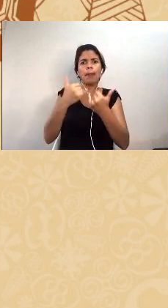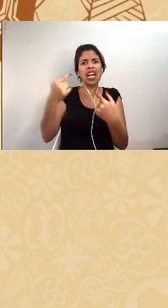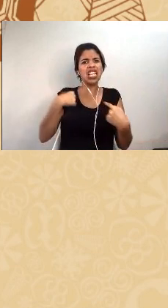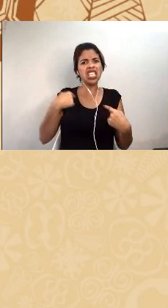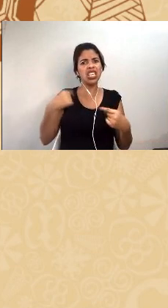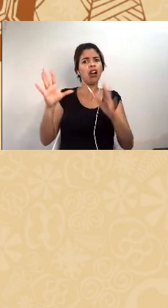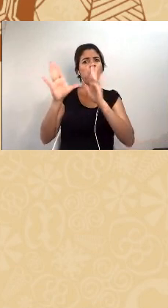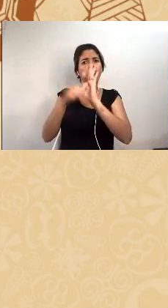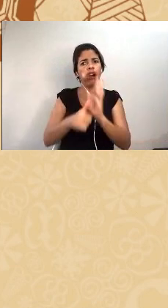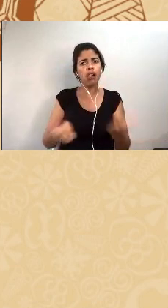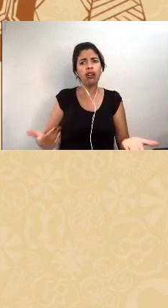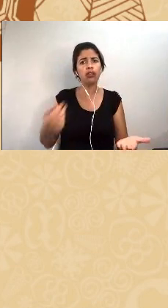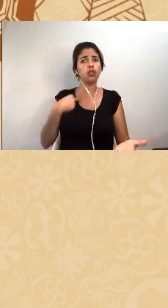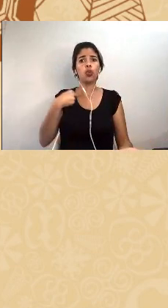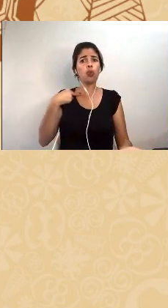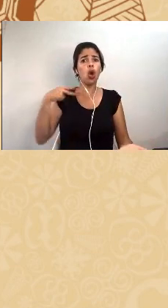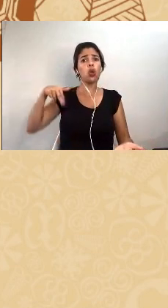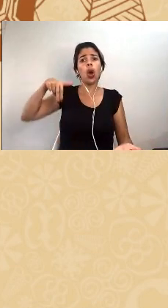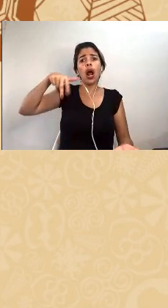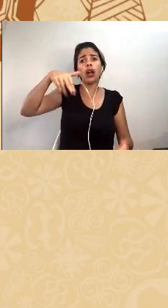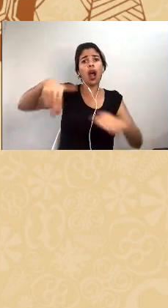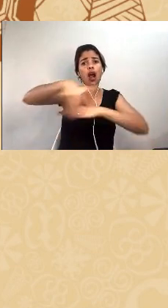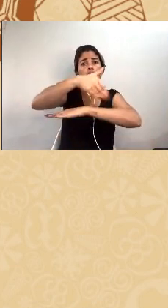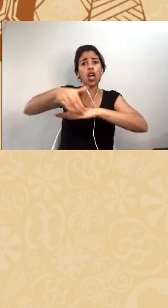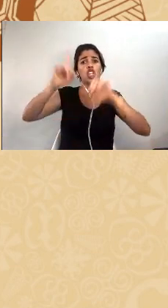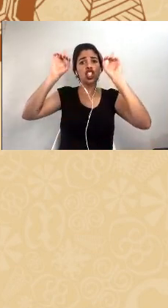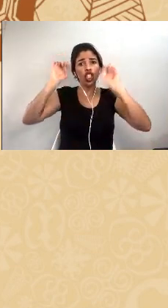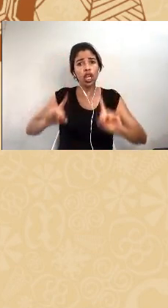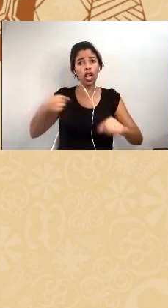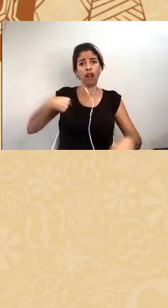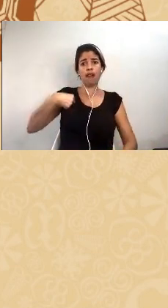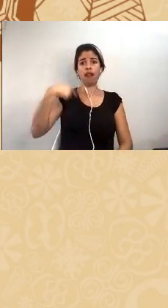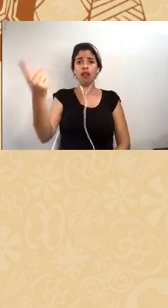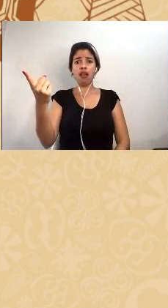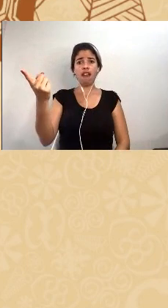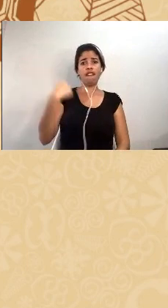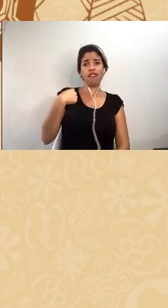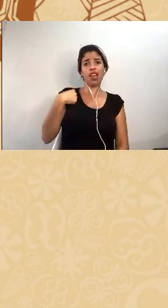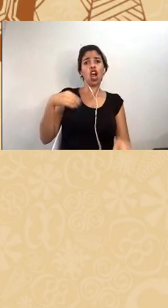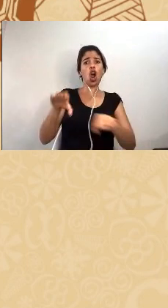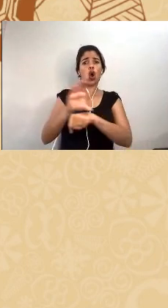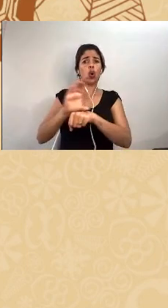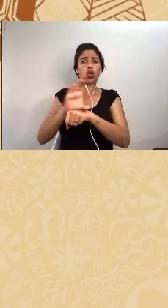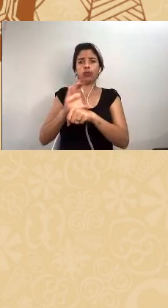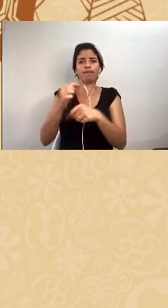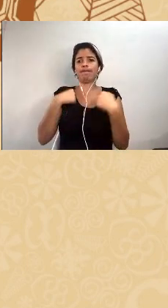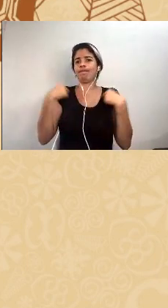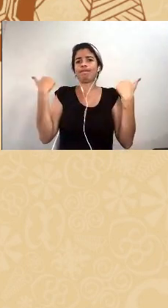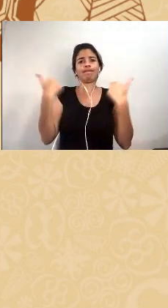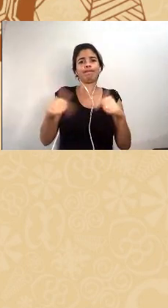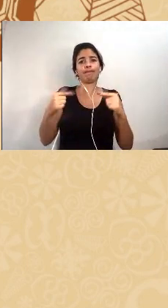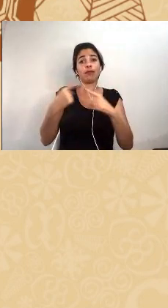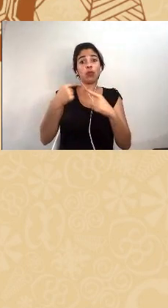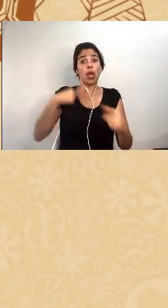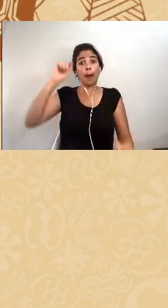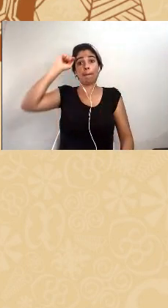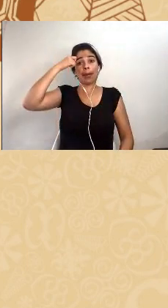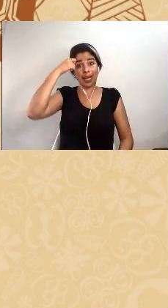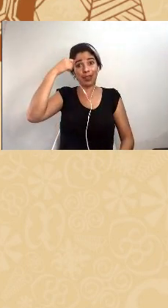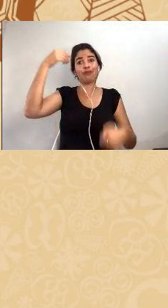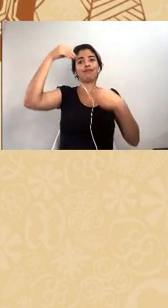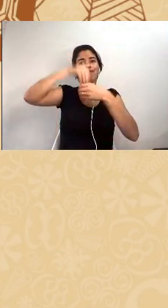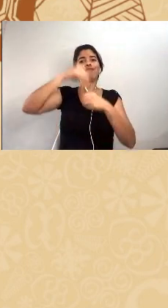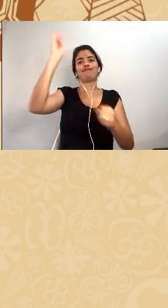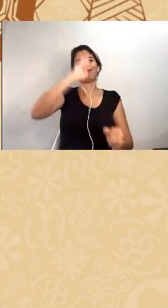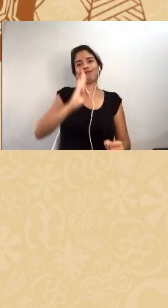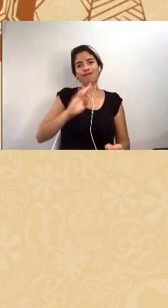criminoso. Não deixa eu andar na rua. O direito de ir e vir, que está lá na Constituição, esse direito eu não tenho, porque eu sou negro no Brasil. É isso